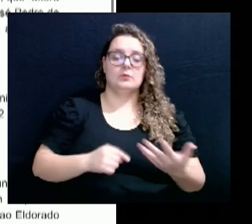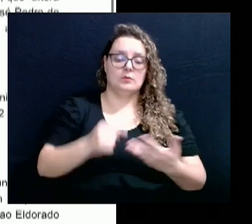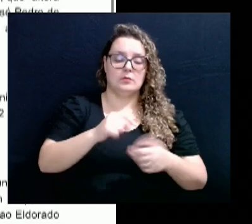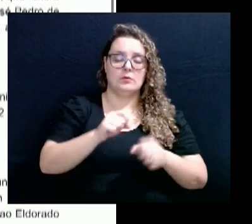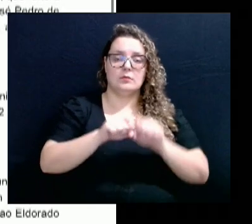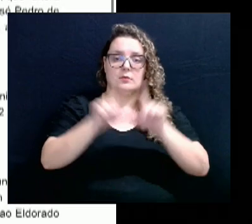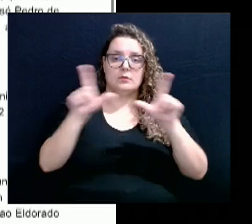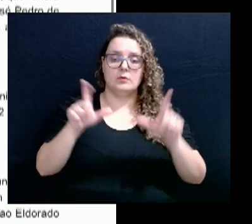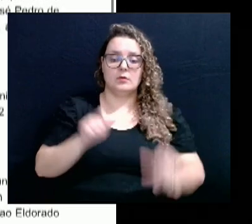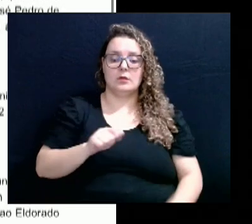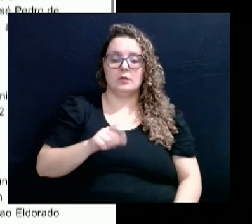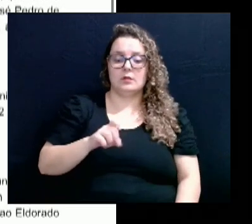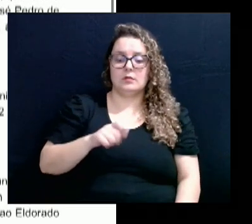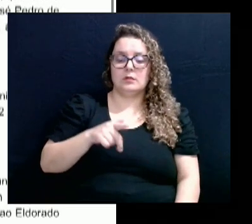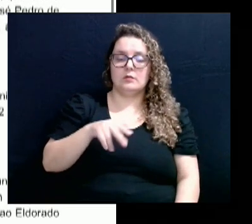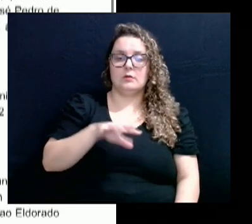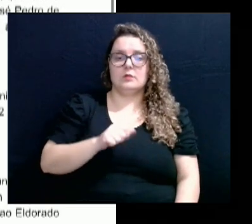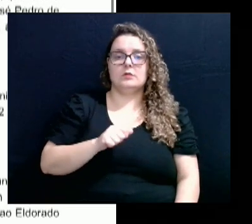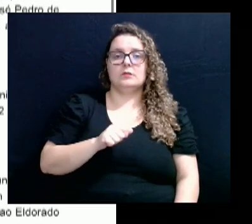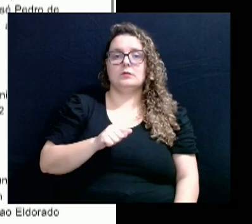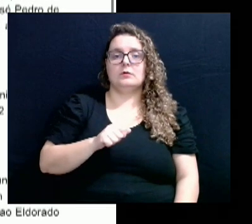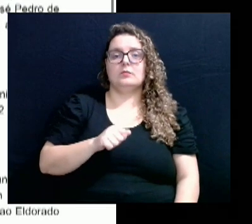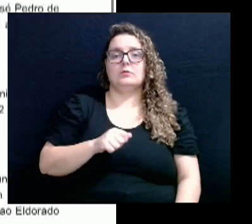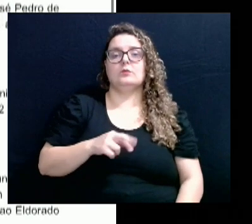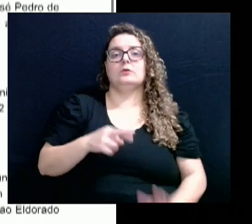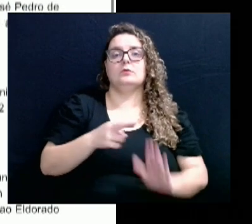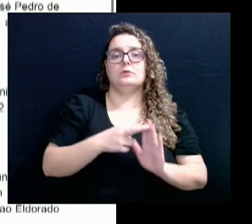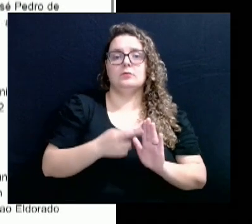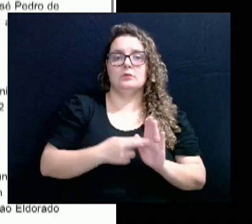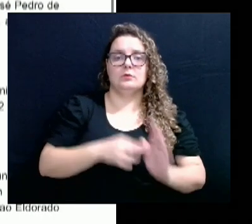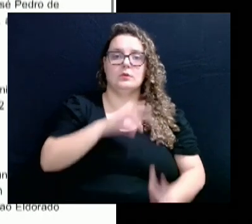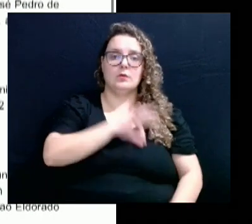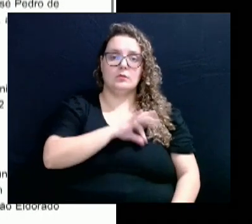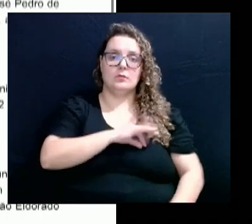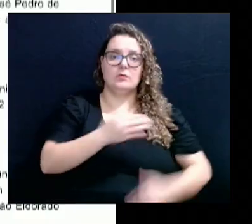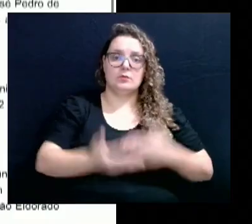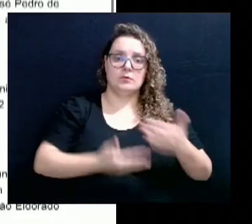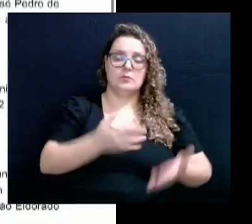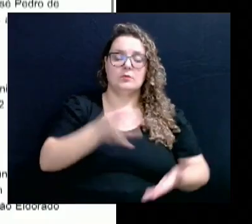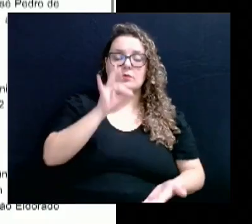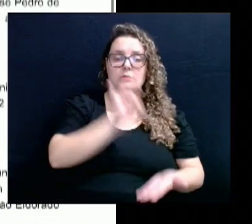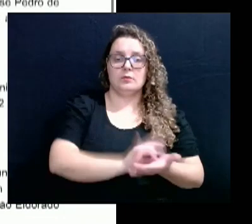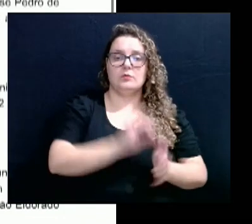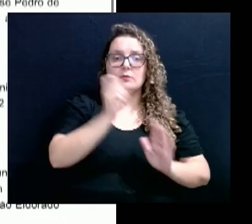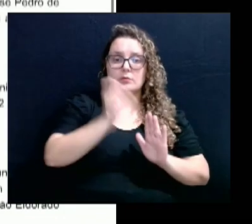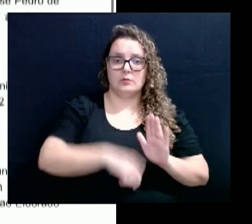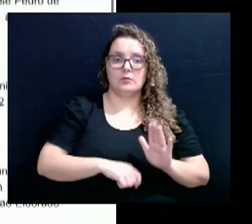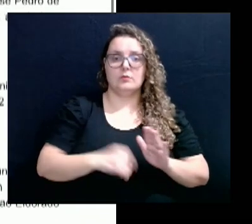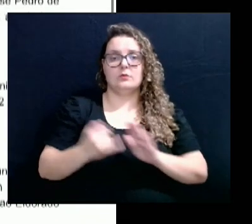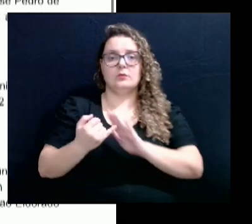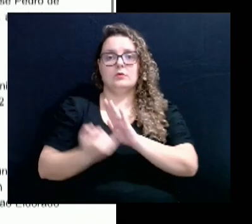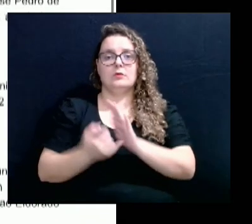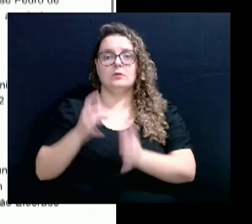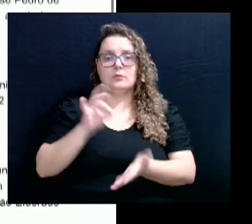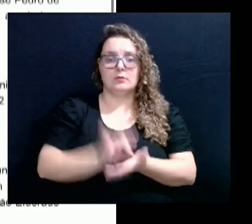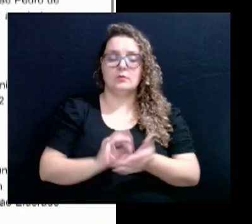do regime remuneratório dos servidores efetivos à realidade institucional, com ajustes no pagamento de adicionais